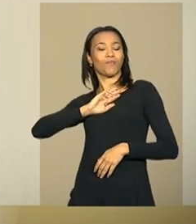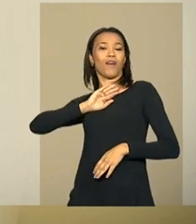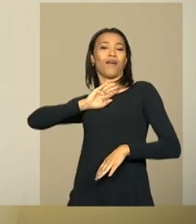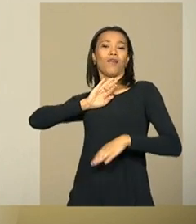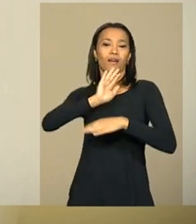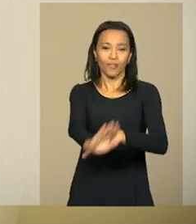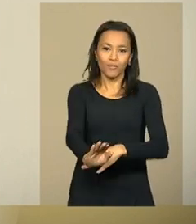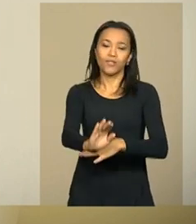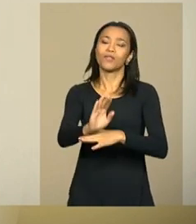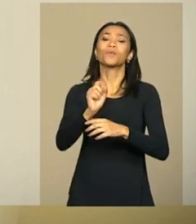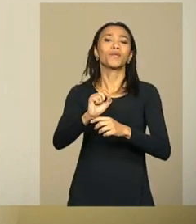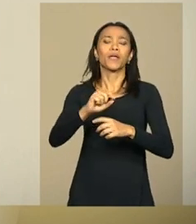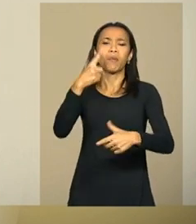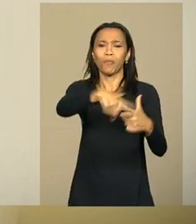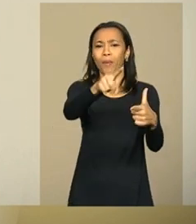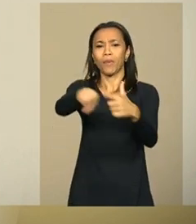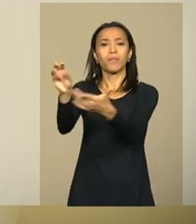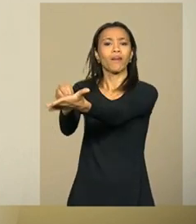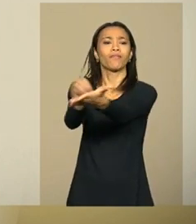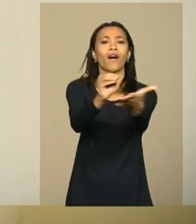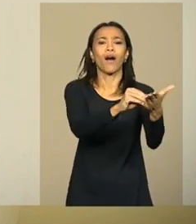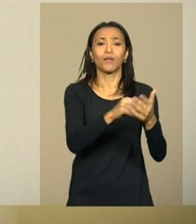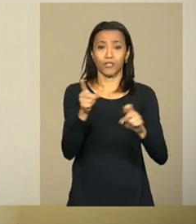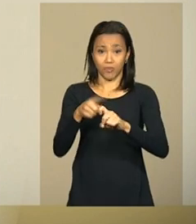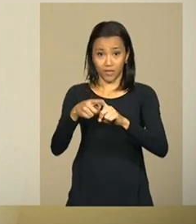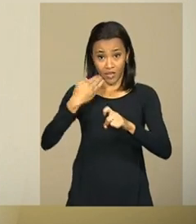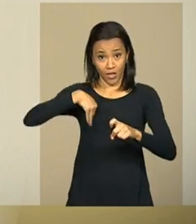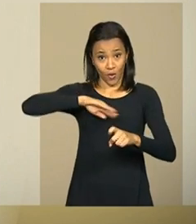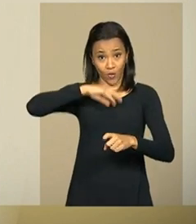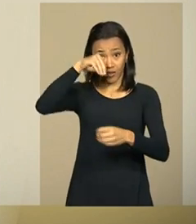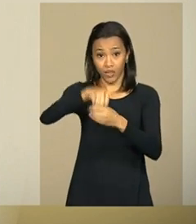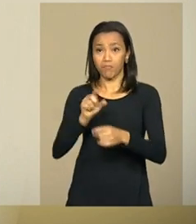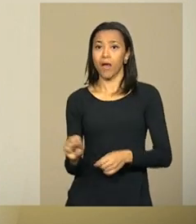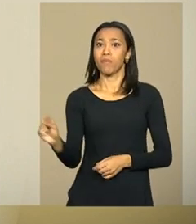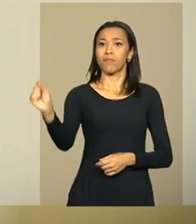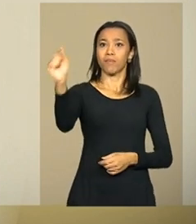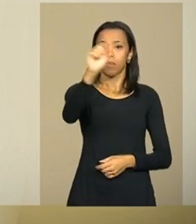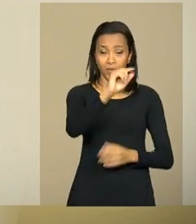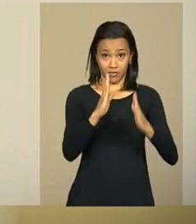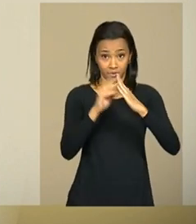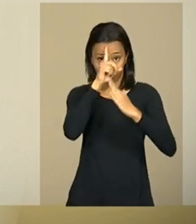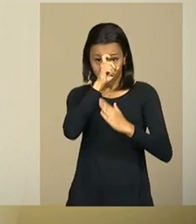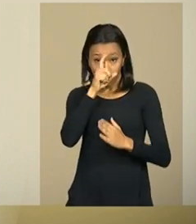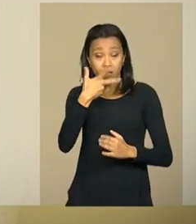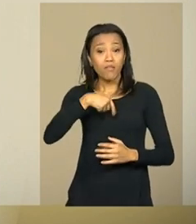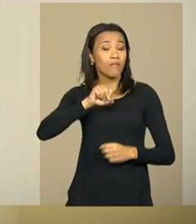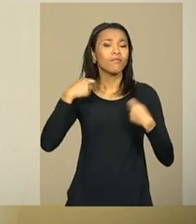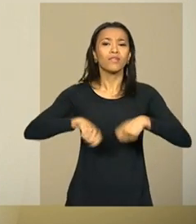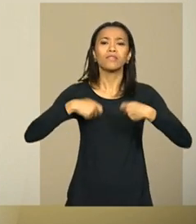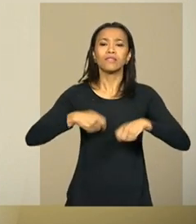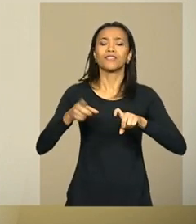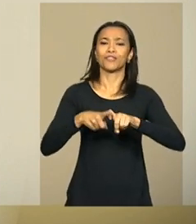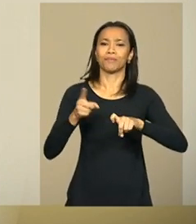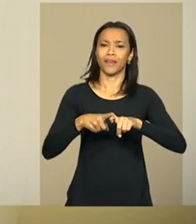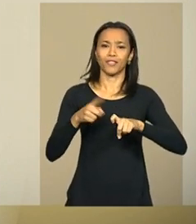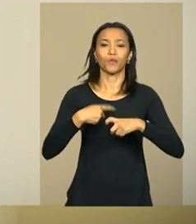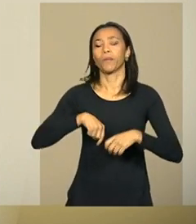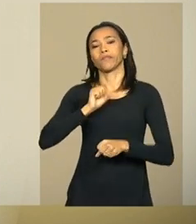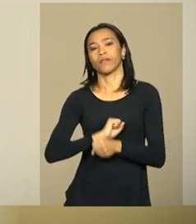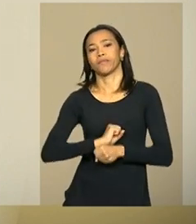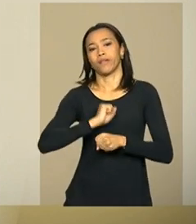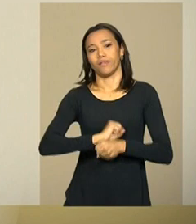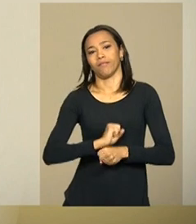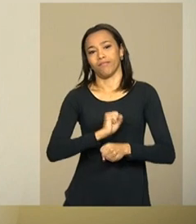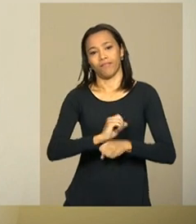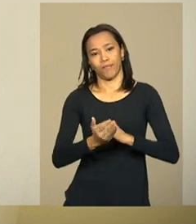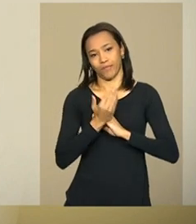para o problema da falta destes profissionais nas nossas unidades de saúde quem precisa de atendimento médico não pode esperar e é por